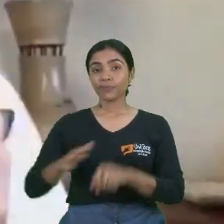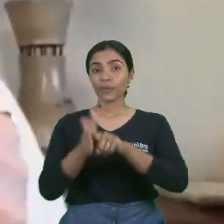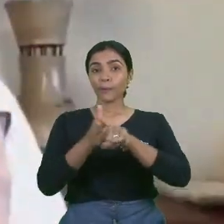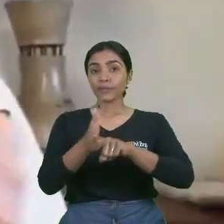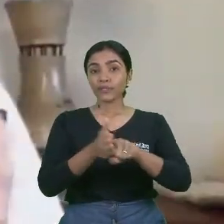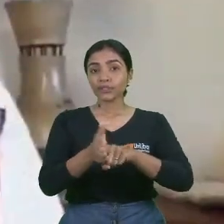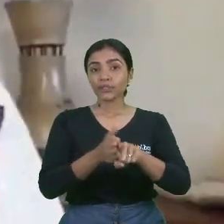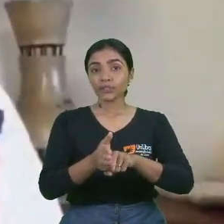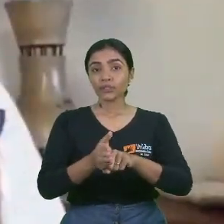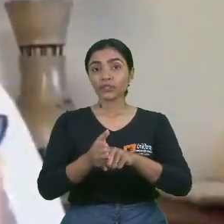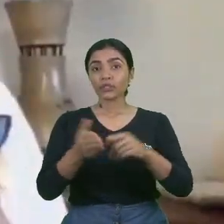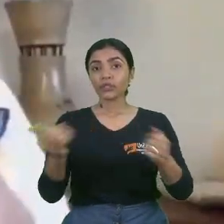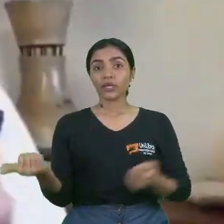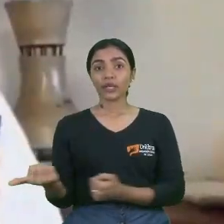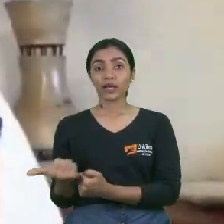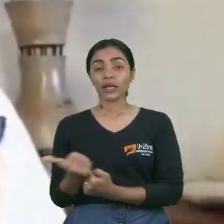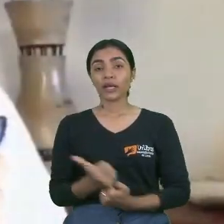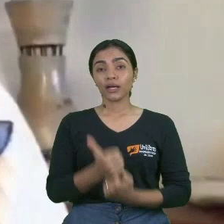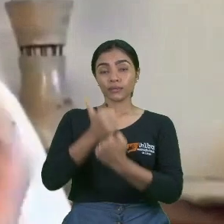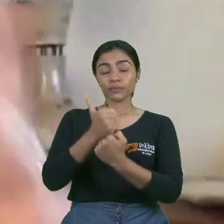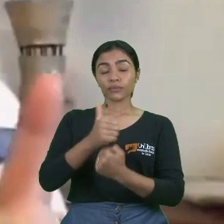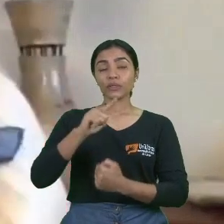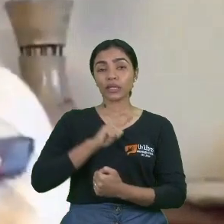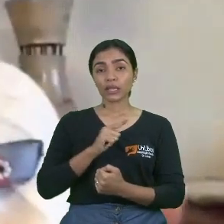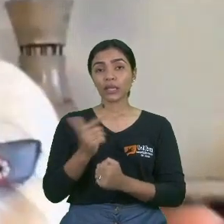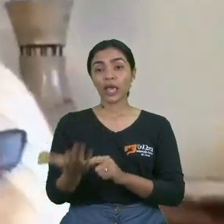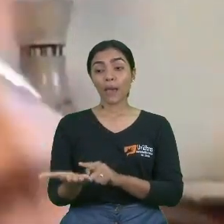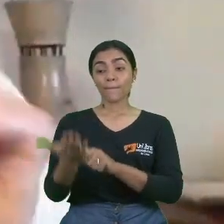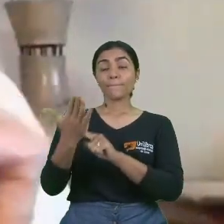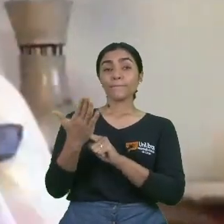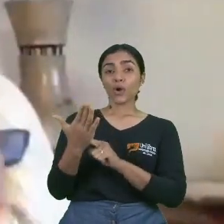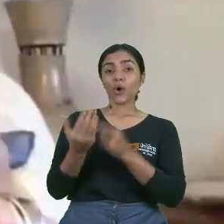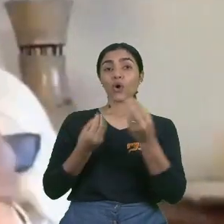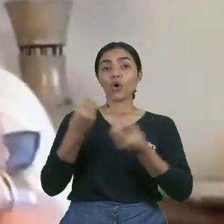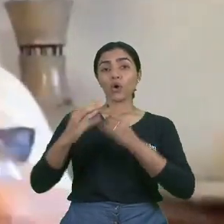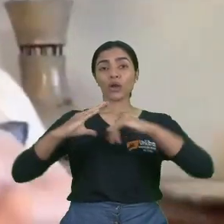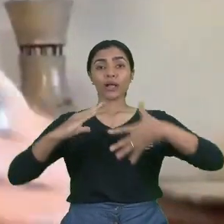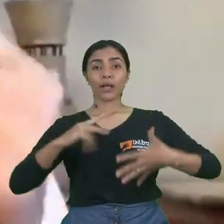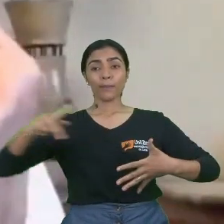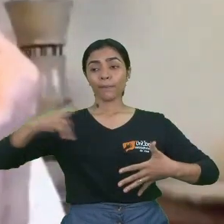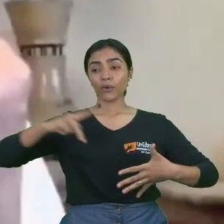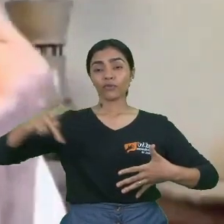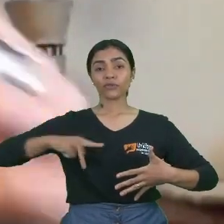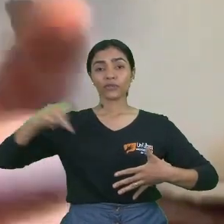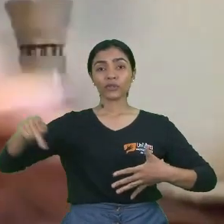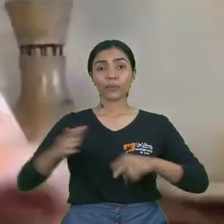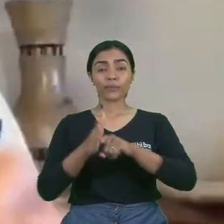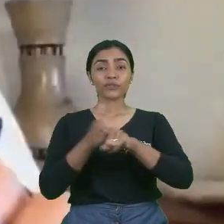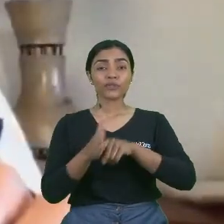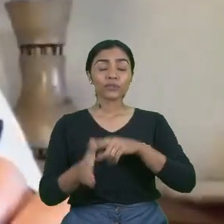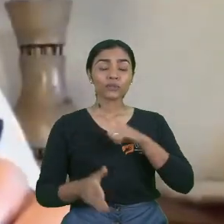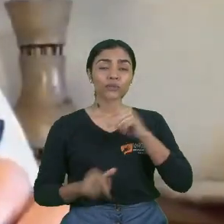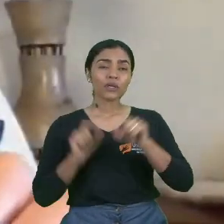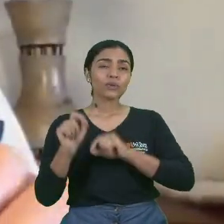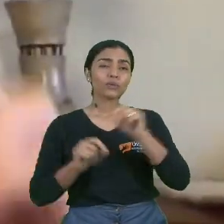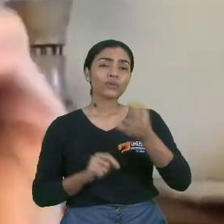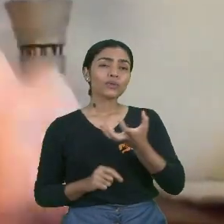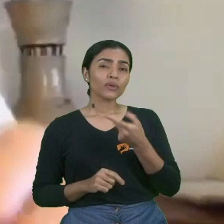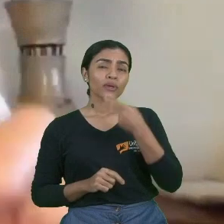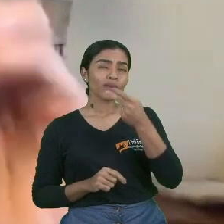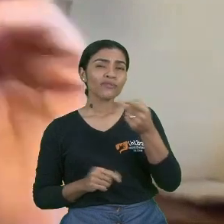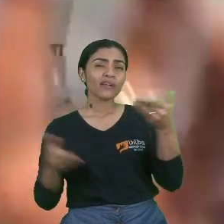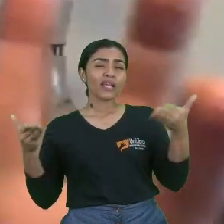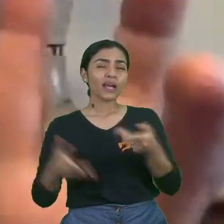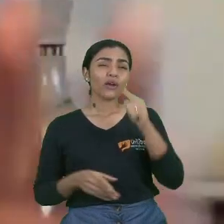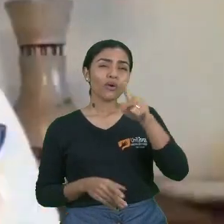em que mostrava muito já o professor eu pesquisando Mas o que eu queria dizer agora que você